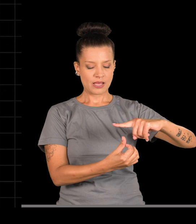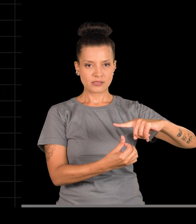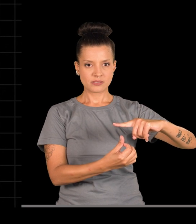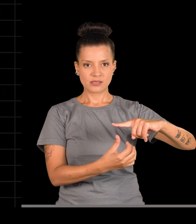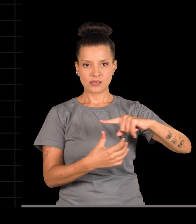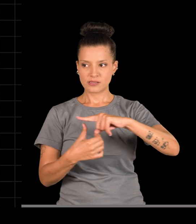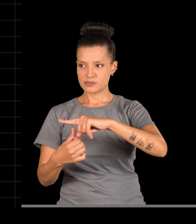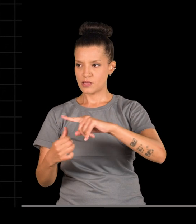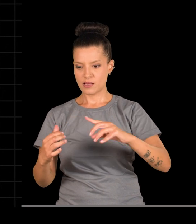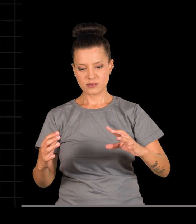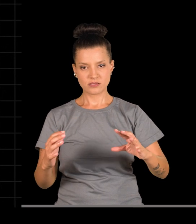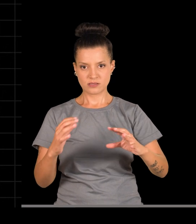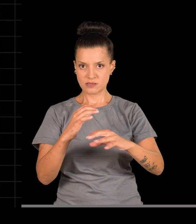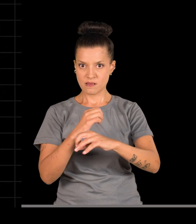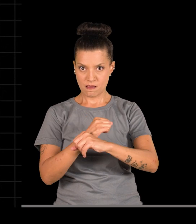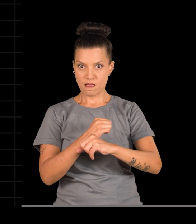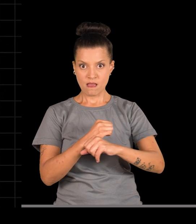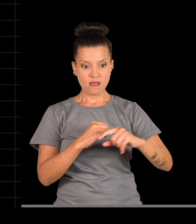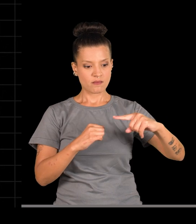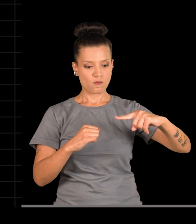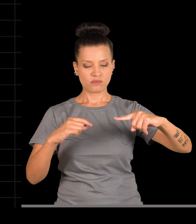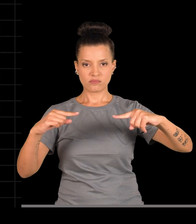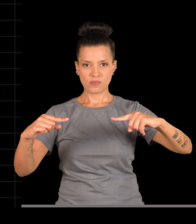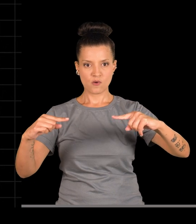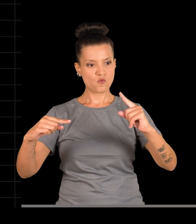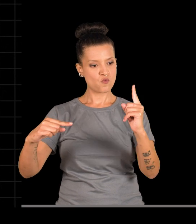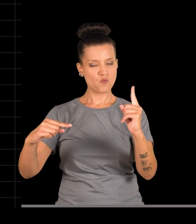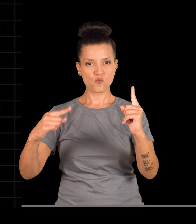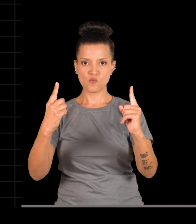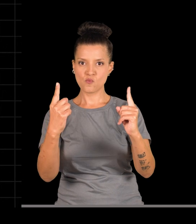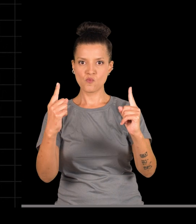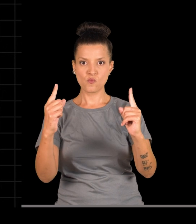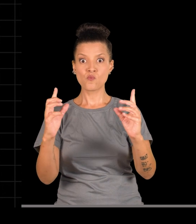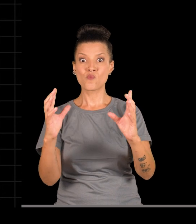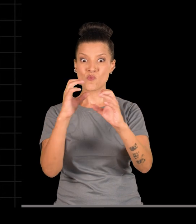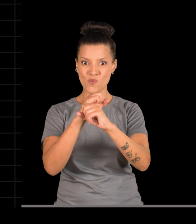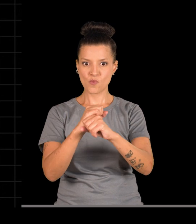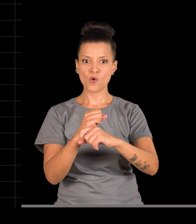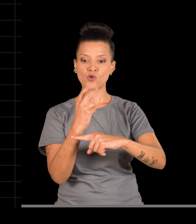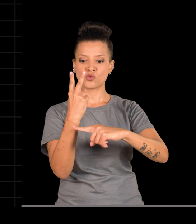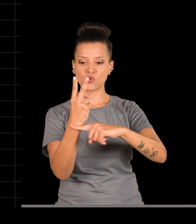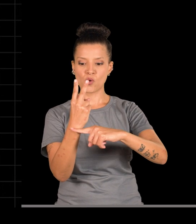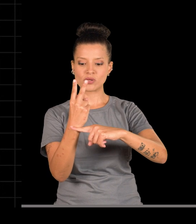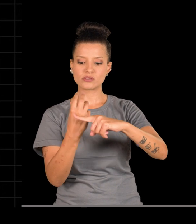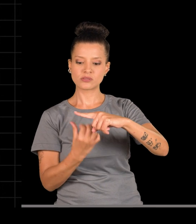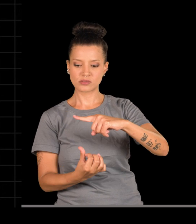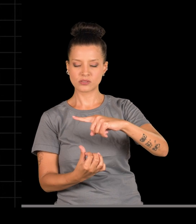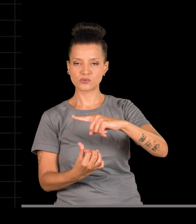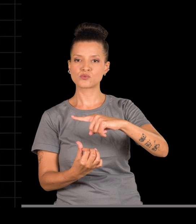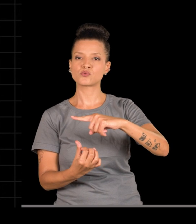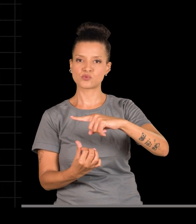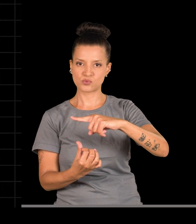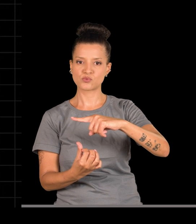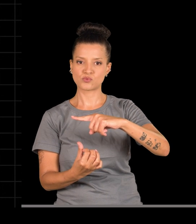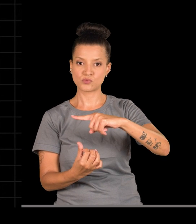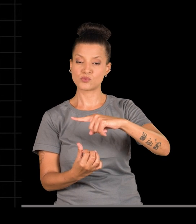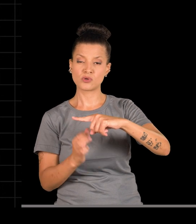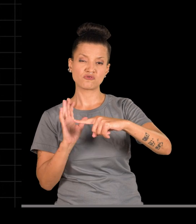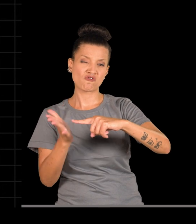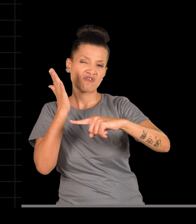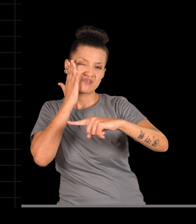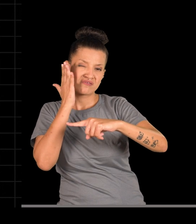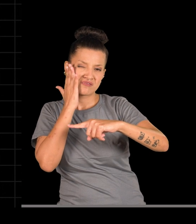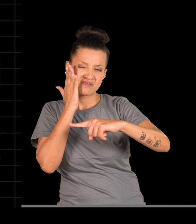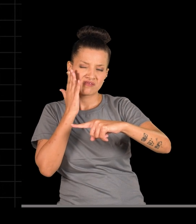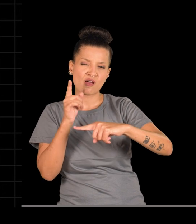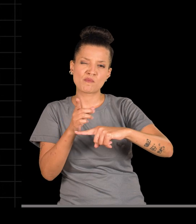denominadores iguais aqui, eu repito o denominador e faço a soma aqui em cima. 1 mais 1 dá 2. Então, você repara que é a probabilidade de 2/6, que é